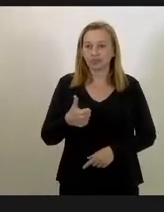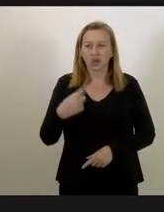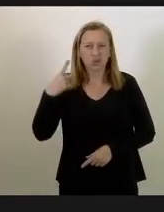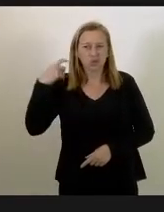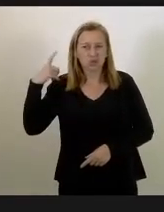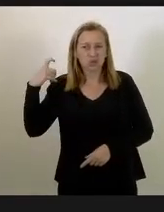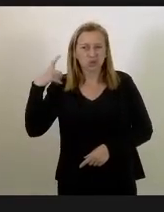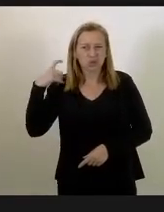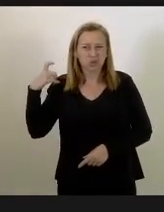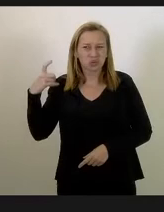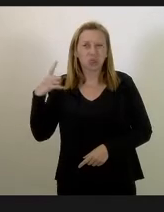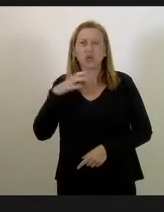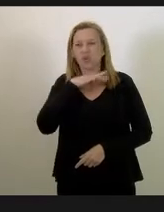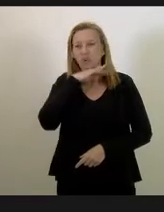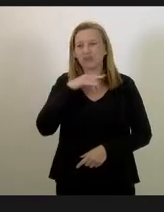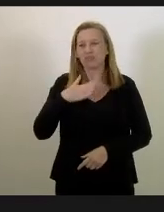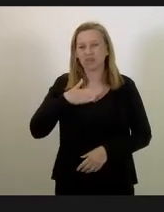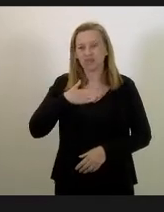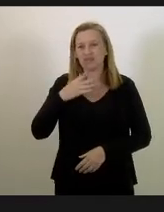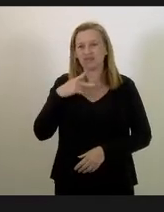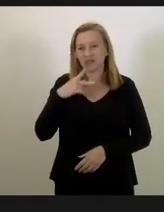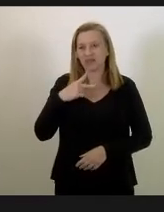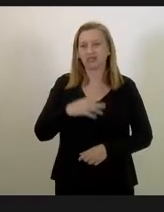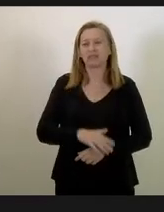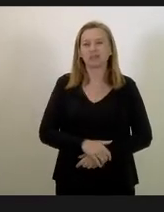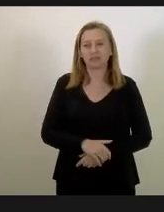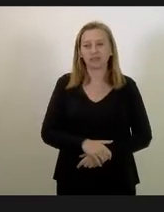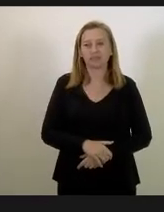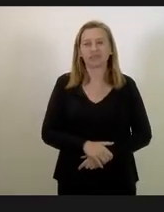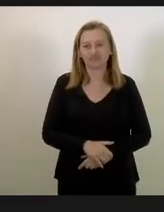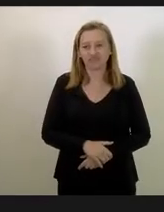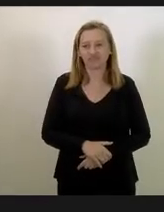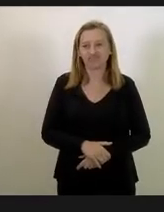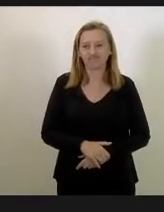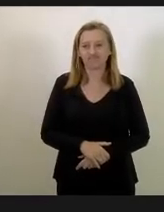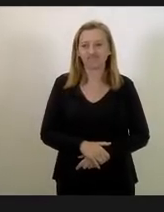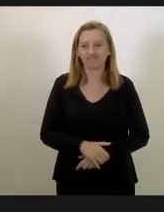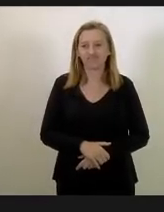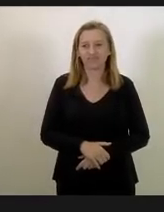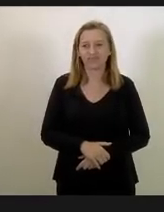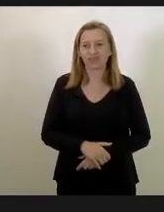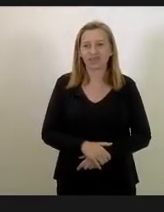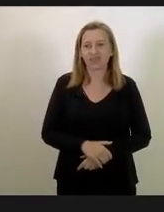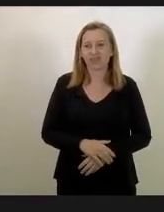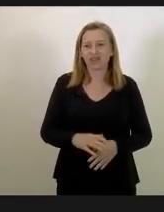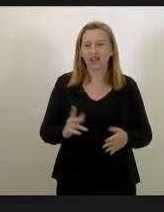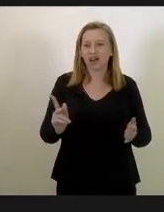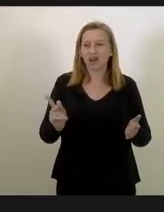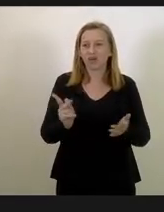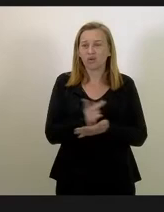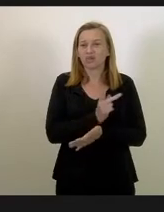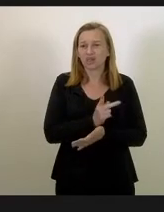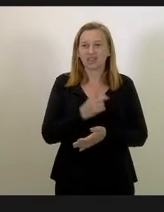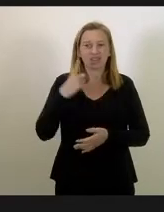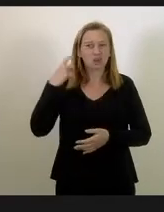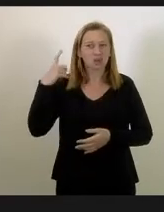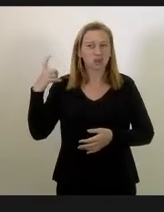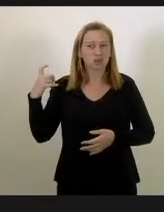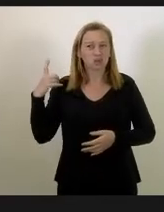muito ruim e segundo porque tem um delay né está acontecendo um delay e